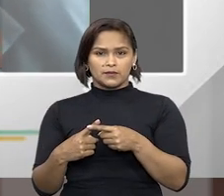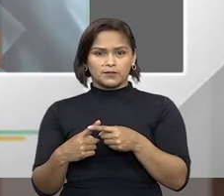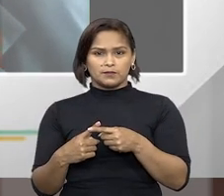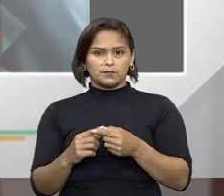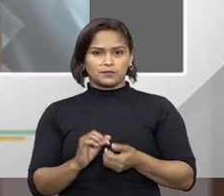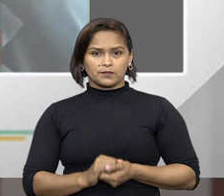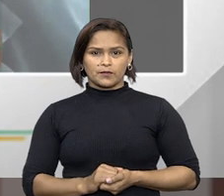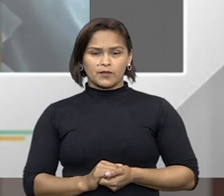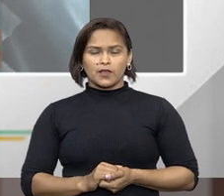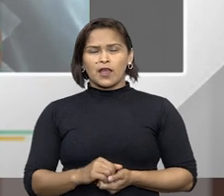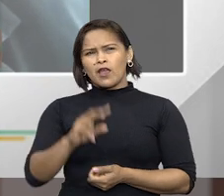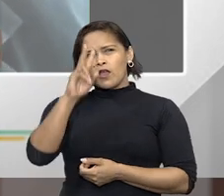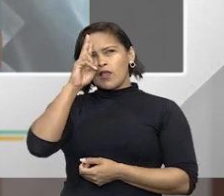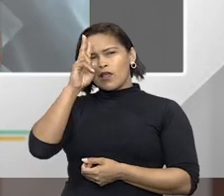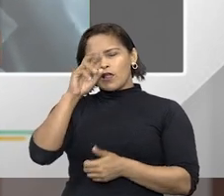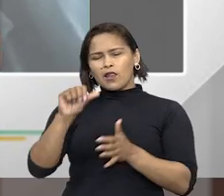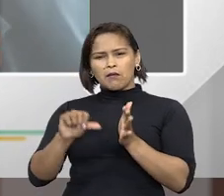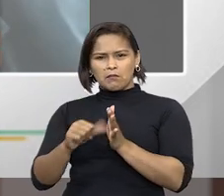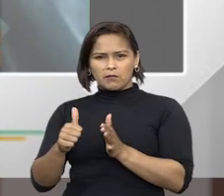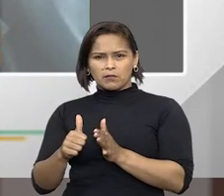Lembro, primeiramente, que